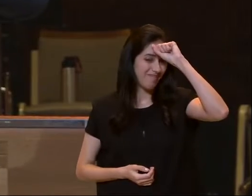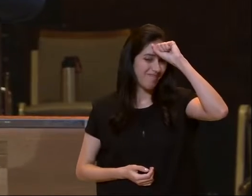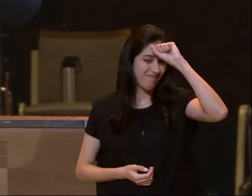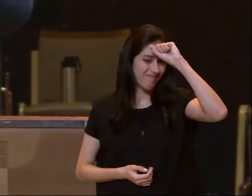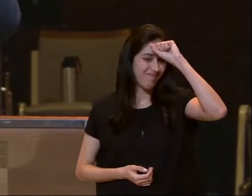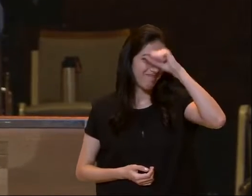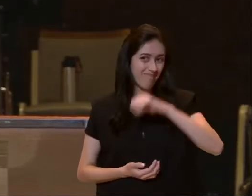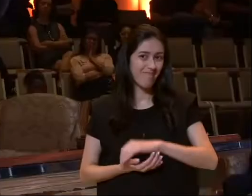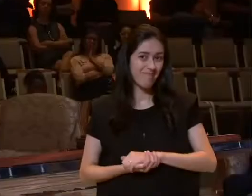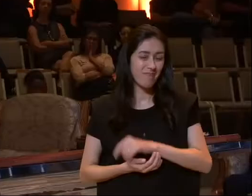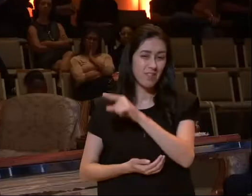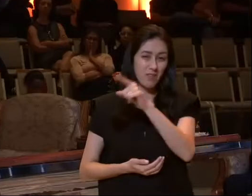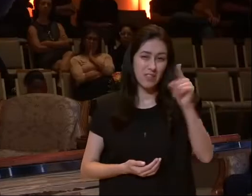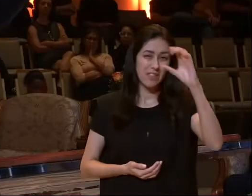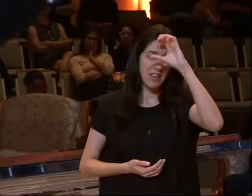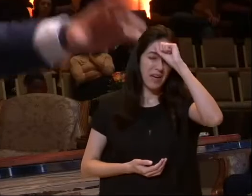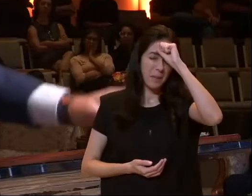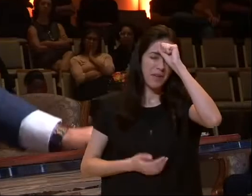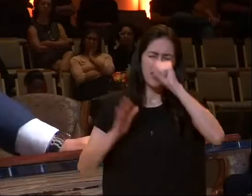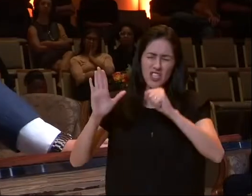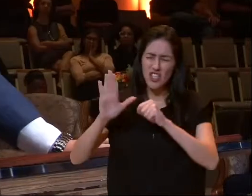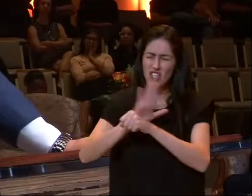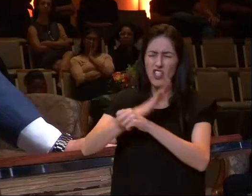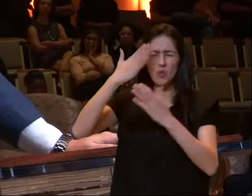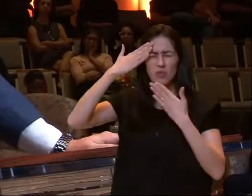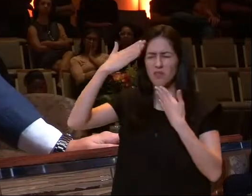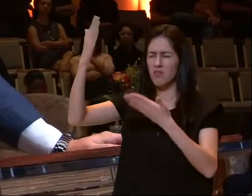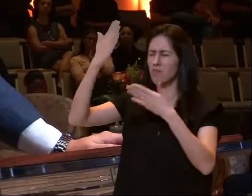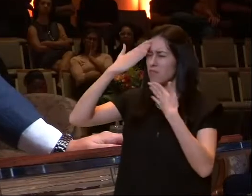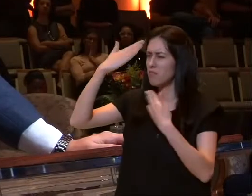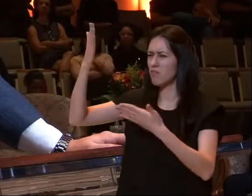a ser cheio de gratidão.